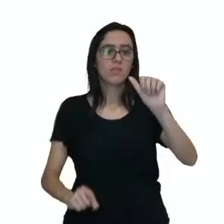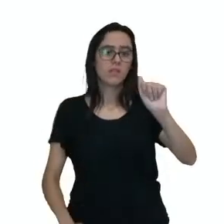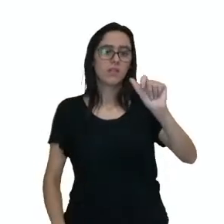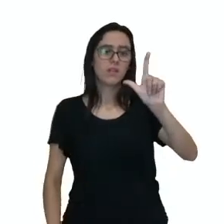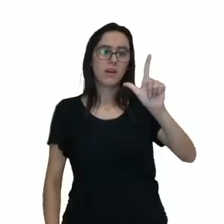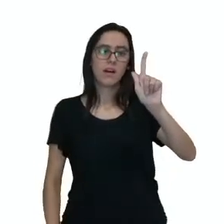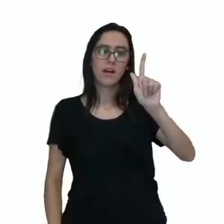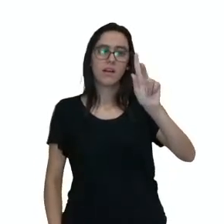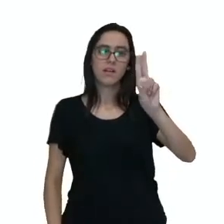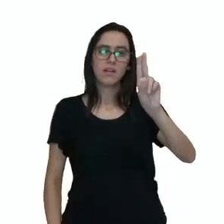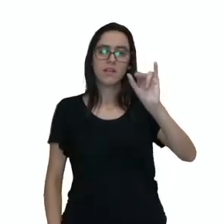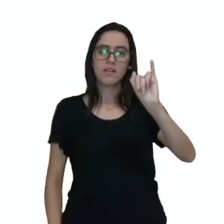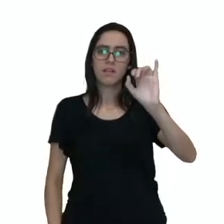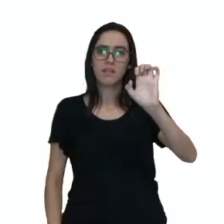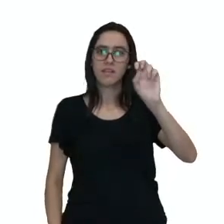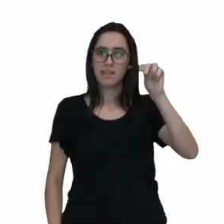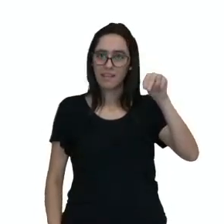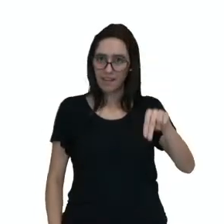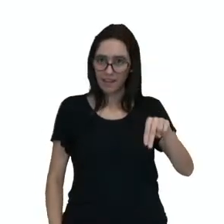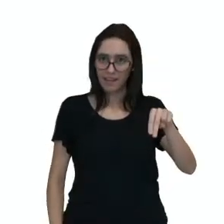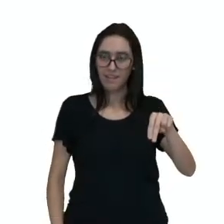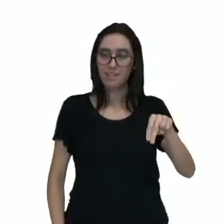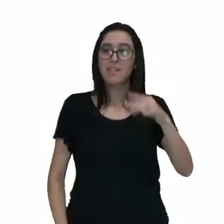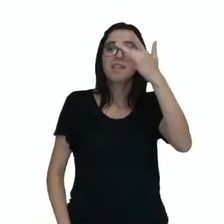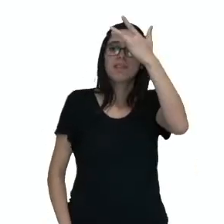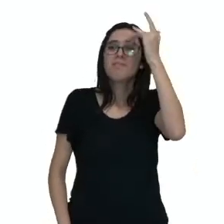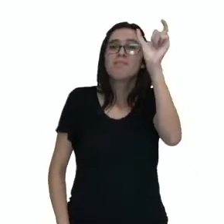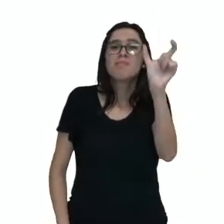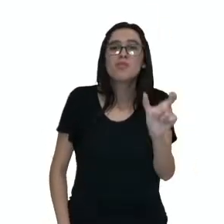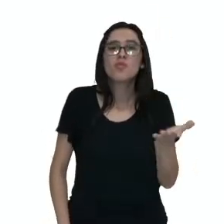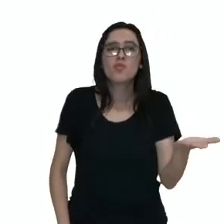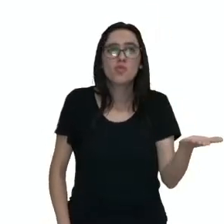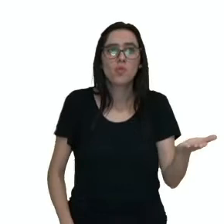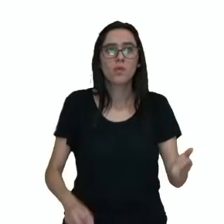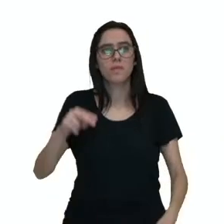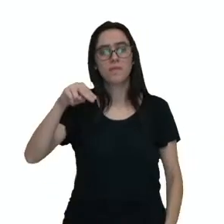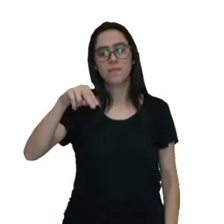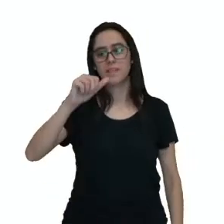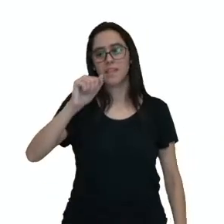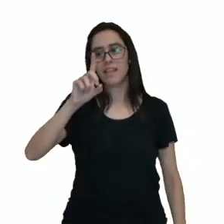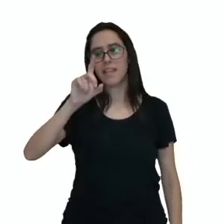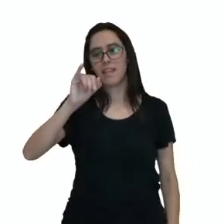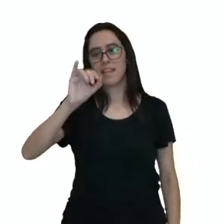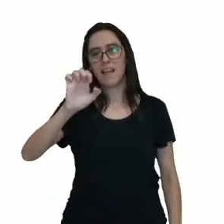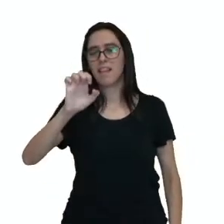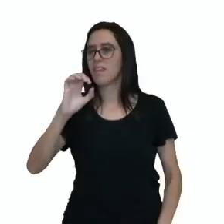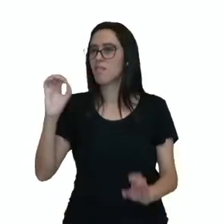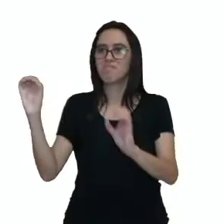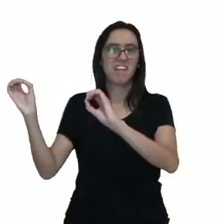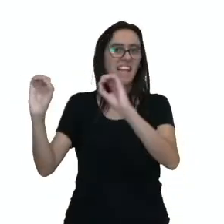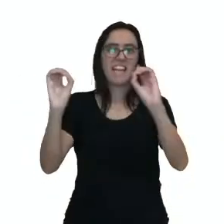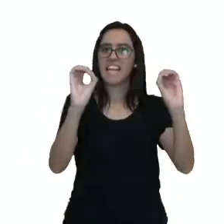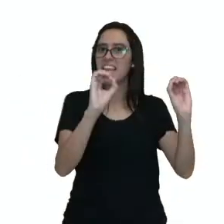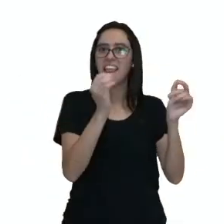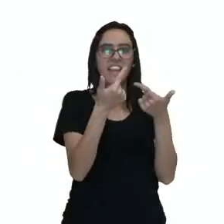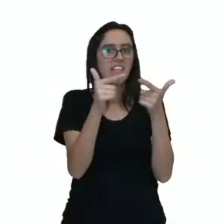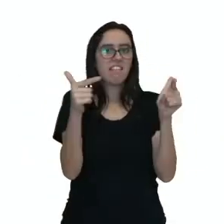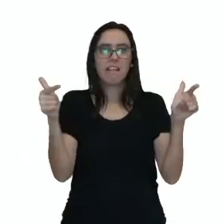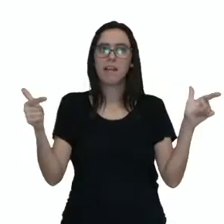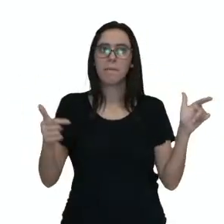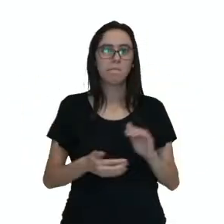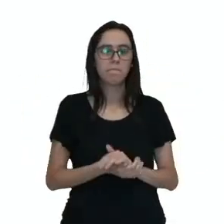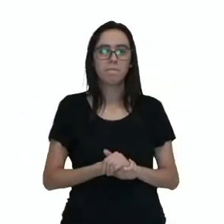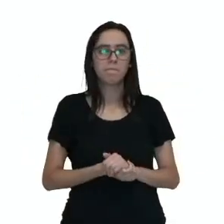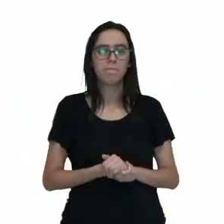indefinidos? Alguém, nadie e algum. Agora, vamos observar aqui, ó. Por que que o